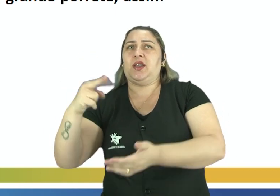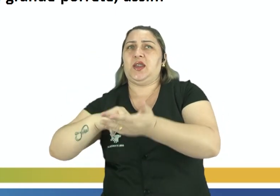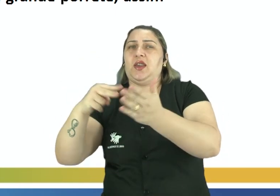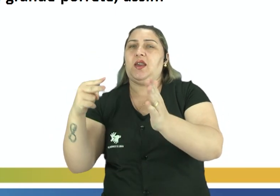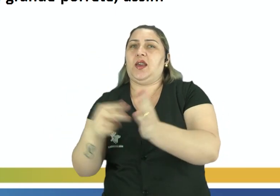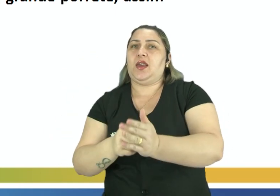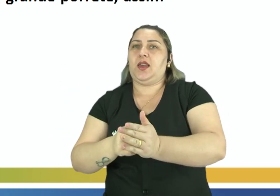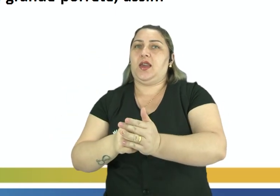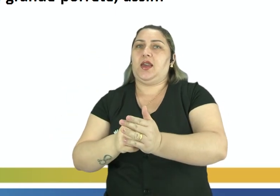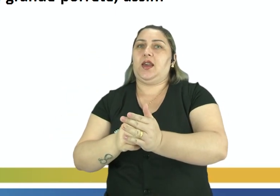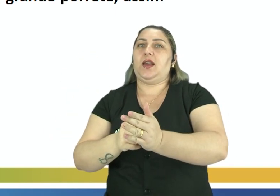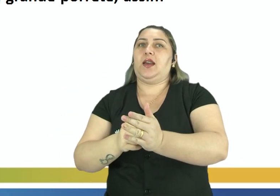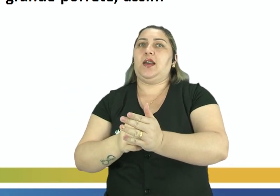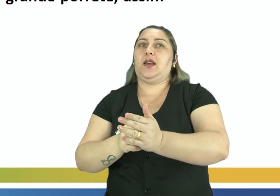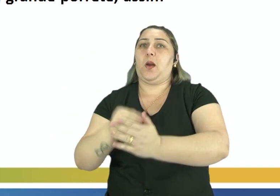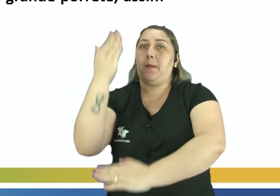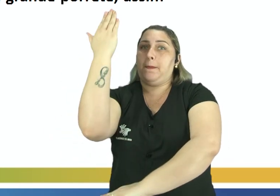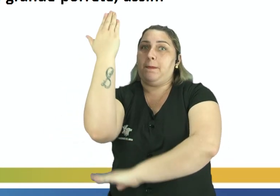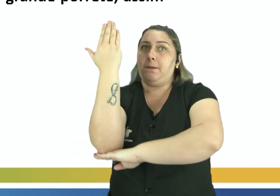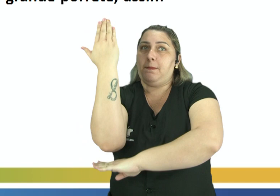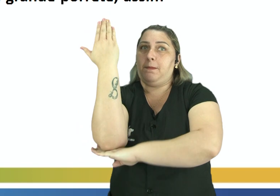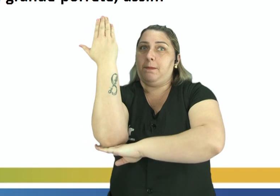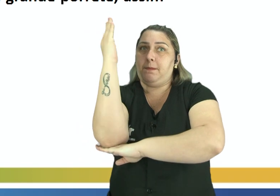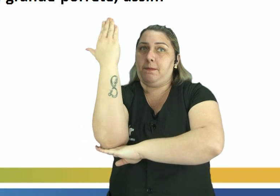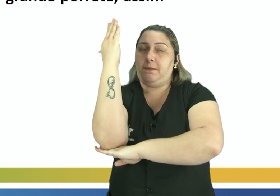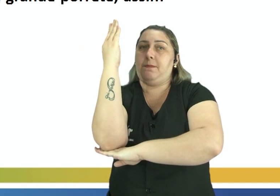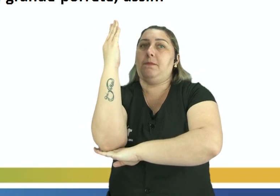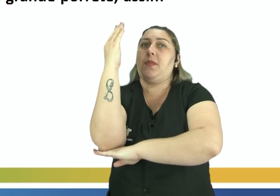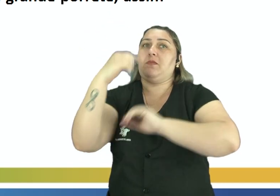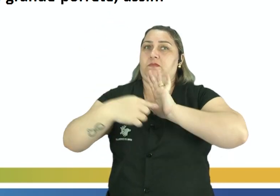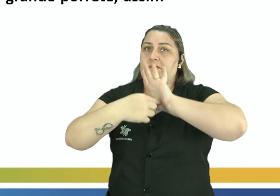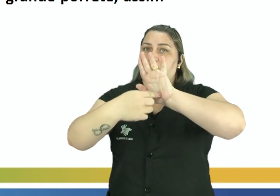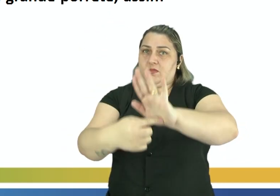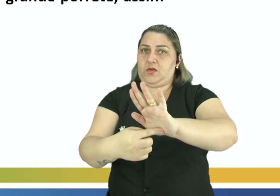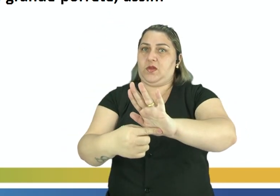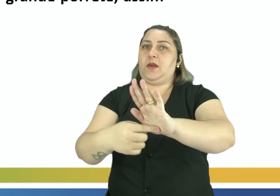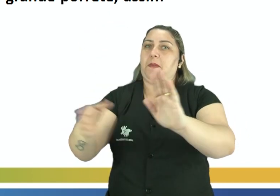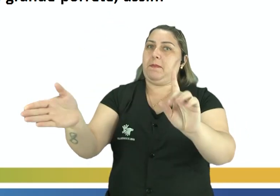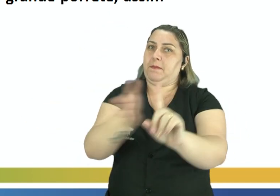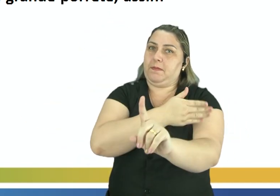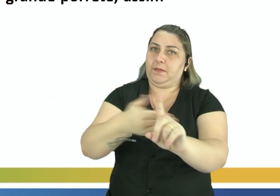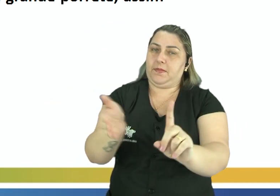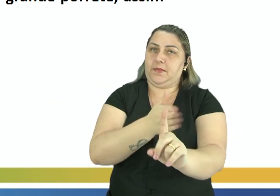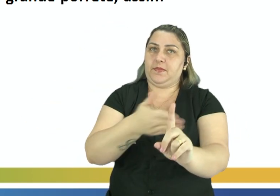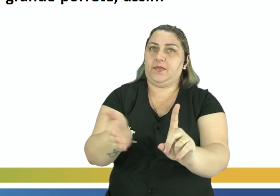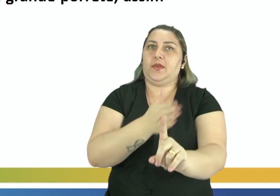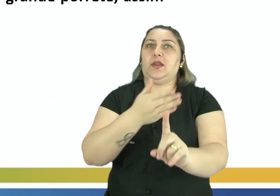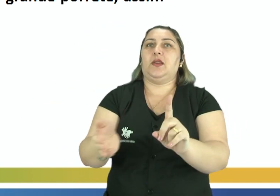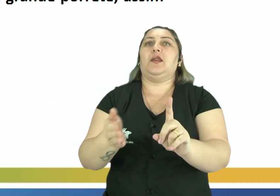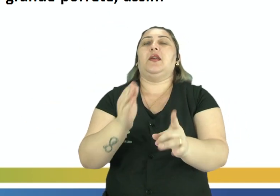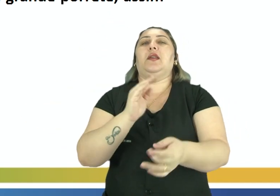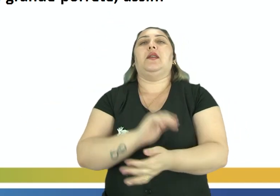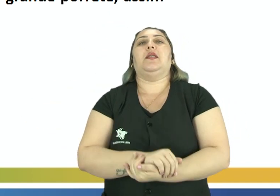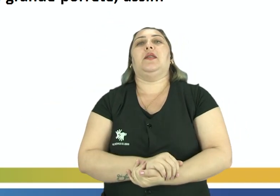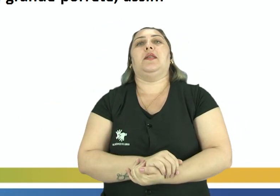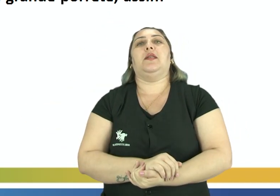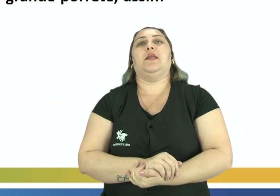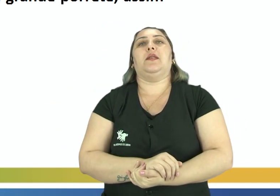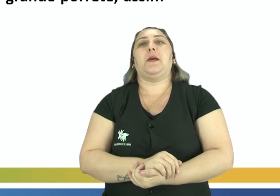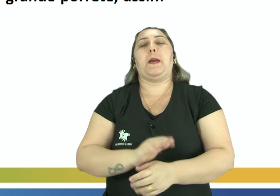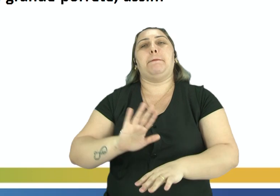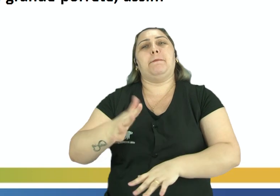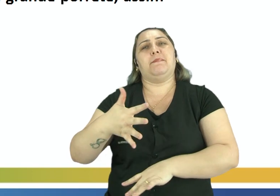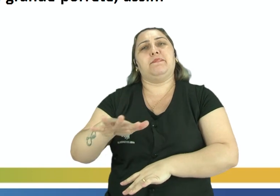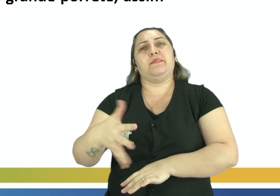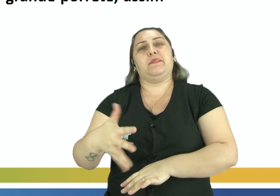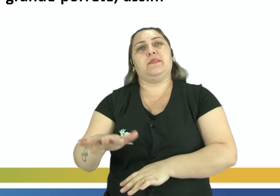veem na figura, na tela, tem aí a demonstração de um porrete, e ele tem mais ou